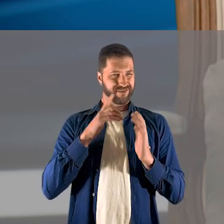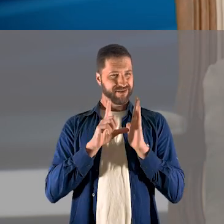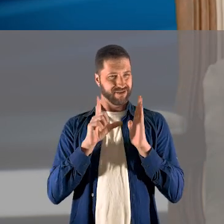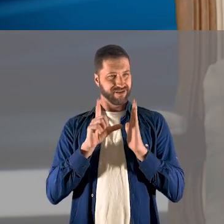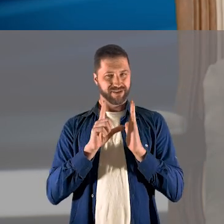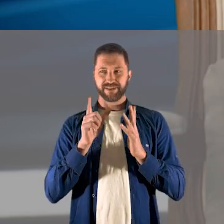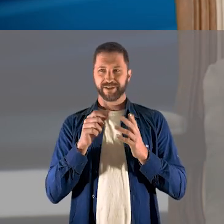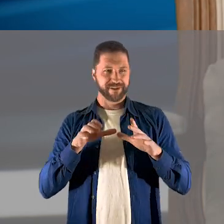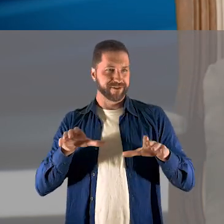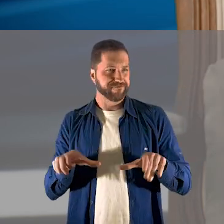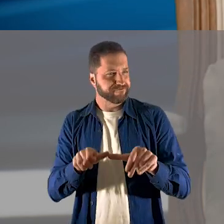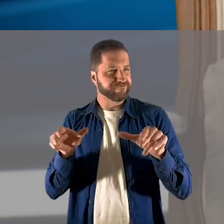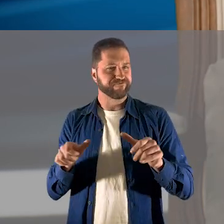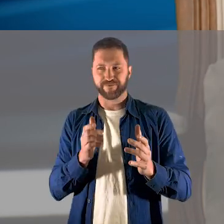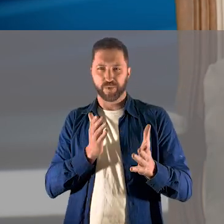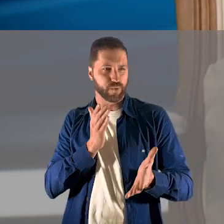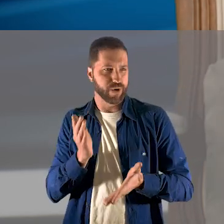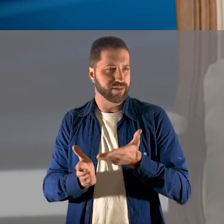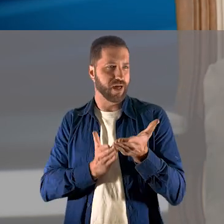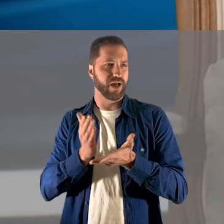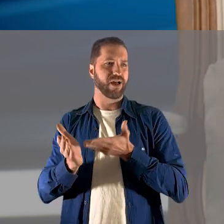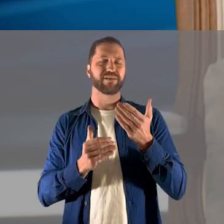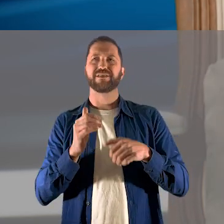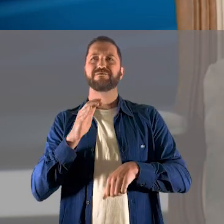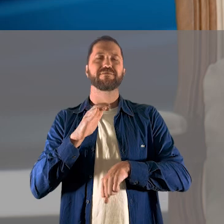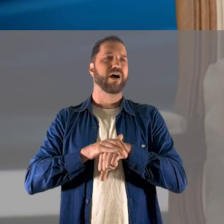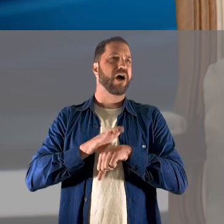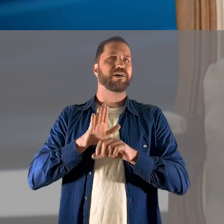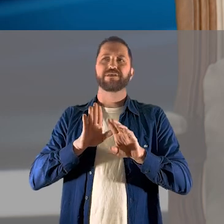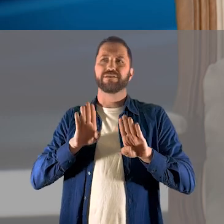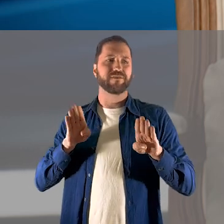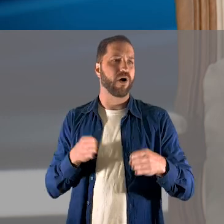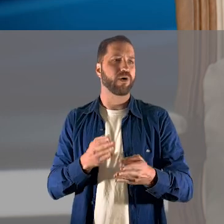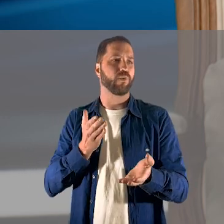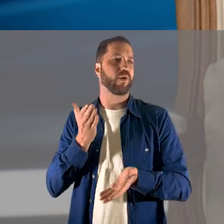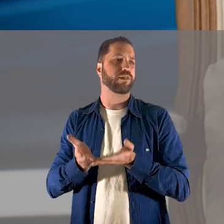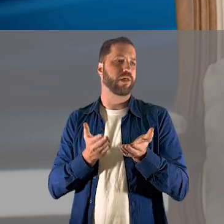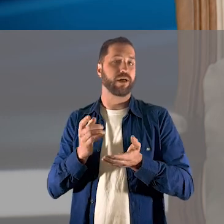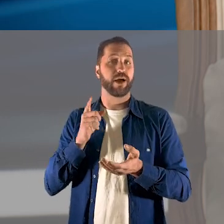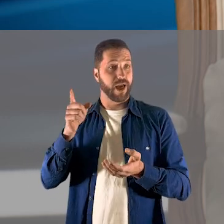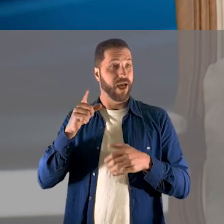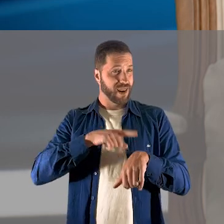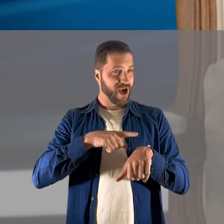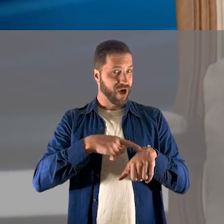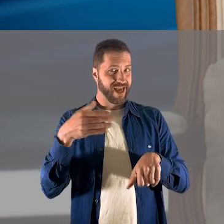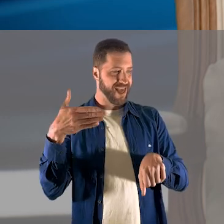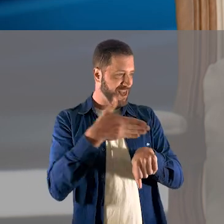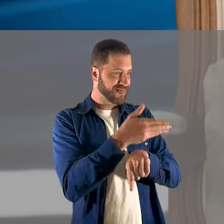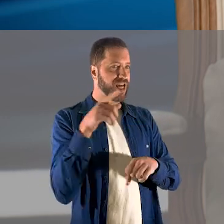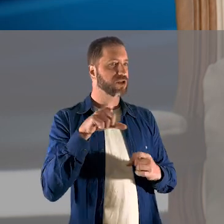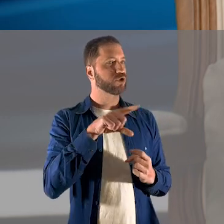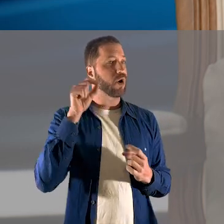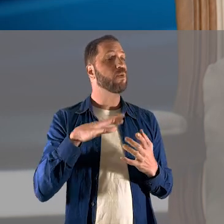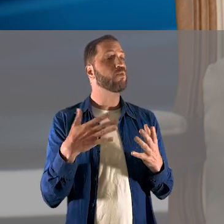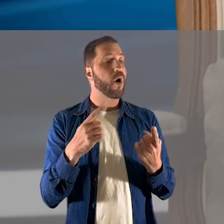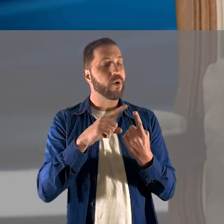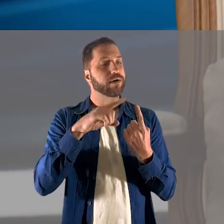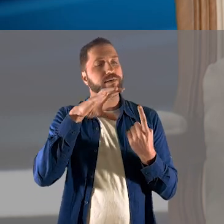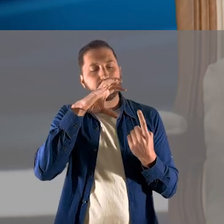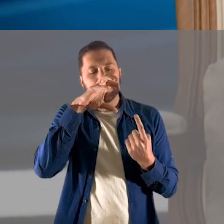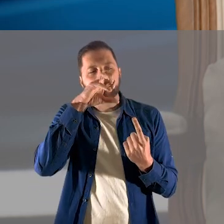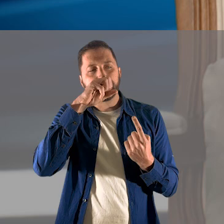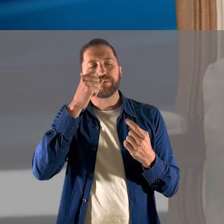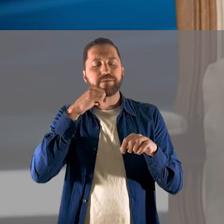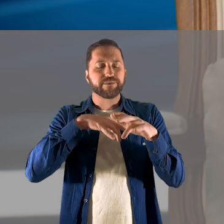ali conectada com ela mesma então quando você chegar no Atelier você escolhe qual é aromaterapia que você